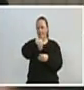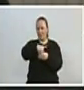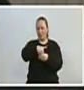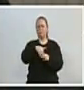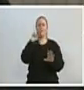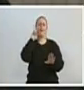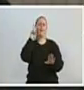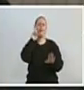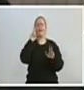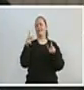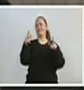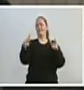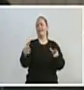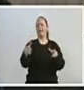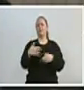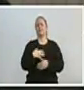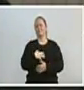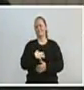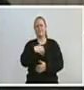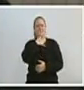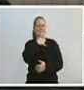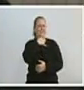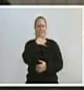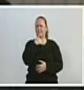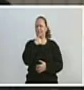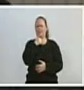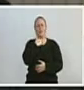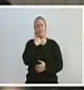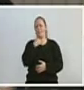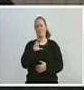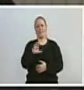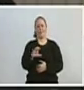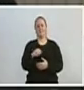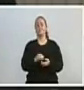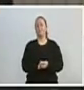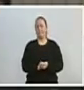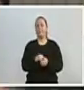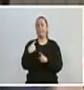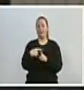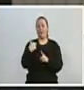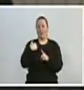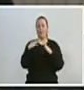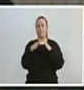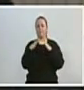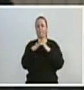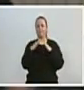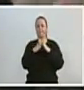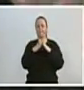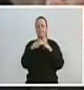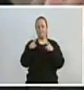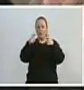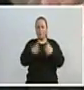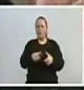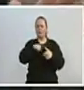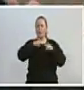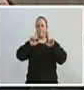isso é lamentável, isso é muito triste, isso nos entristece por não residir também uma das comunidades que tem muitas placas amarelas, por residir em uma comunidade também que tem esses